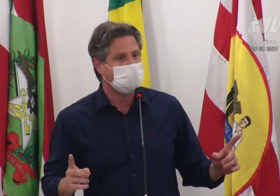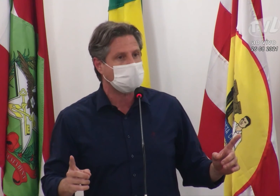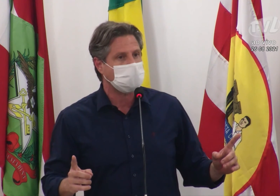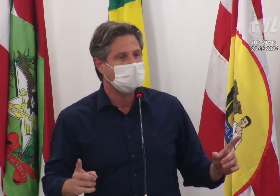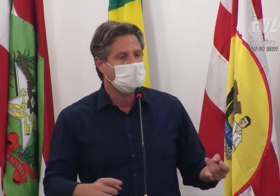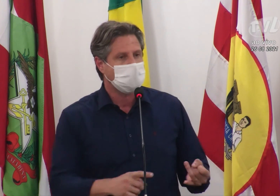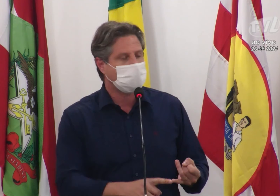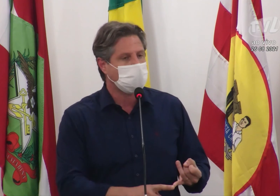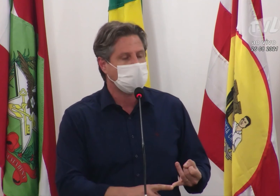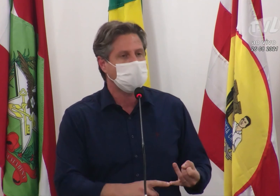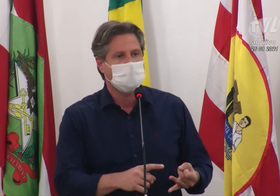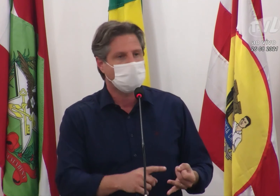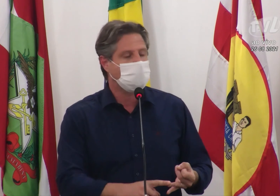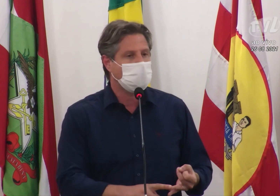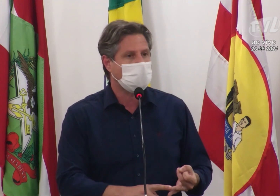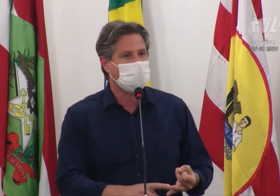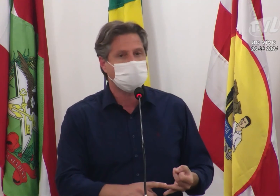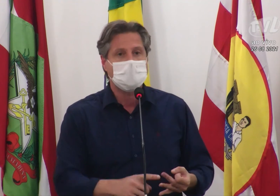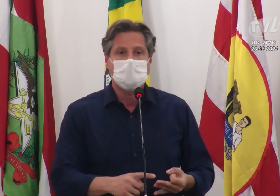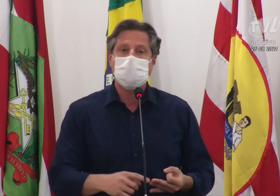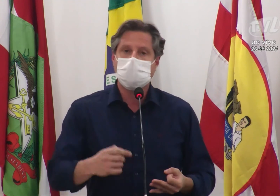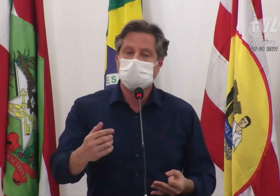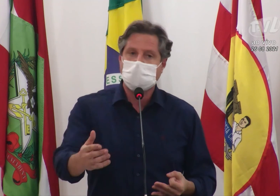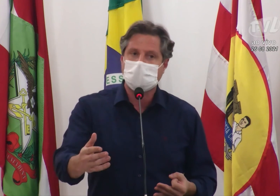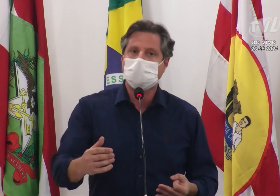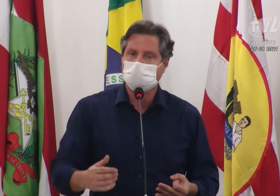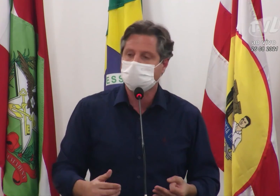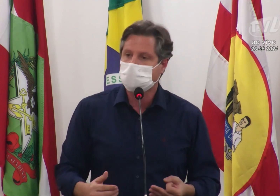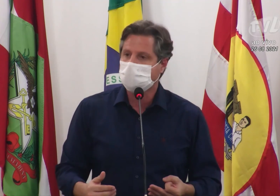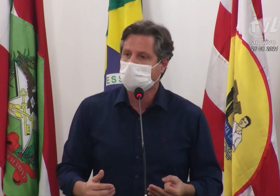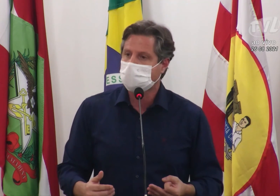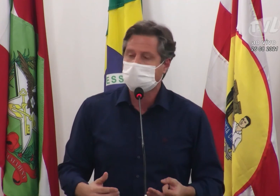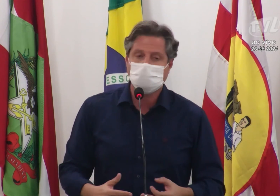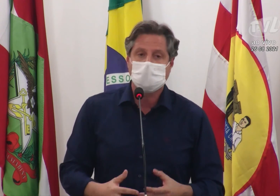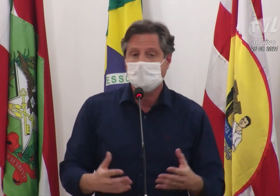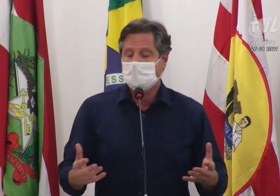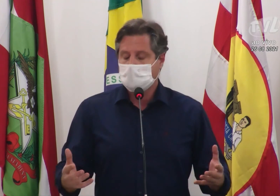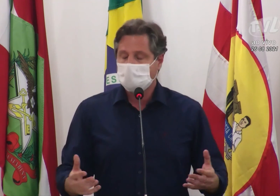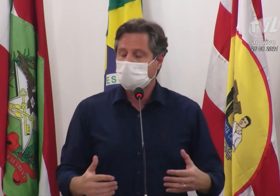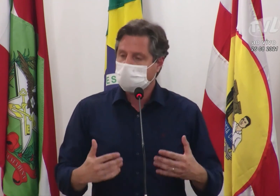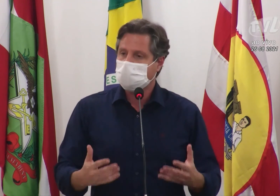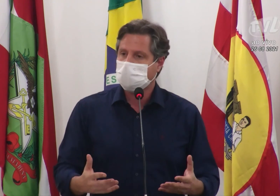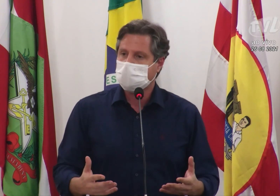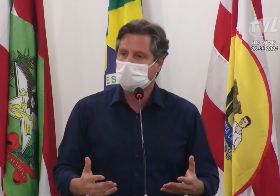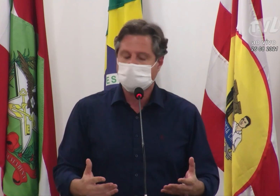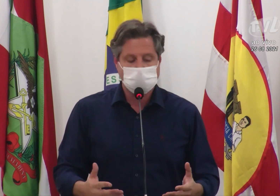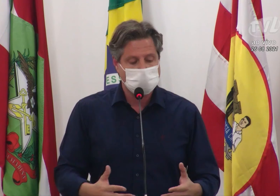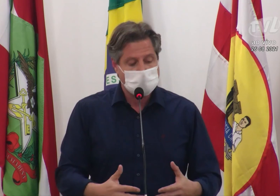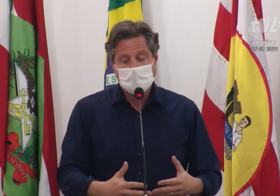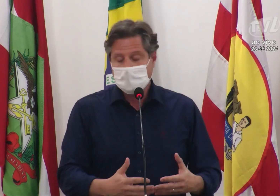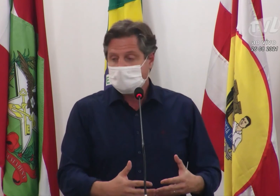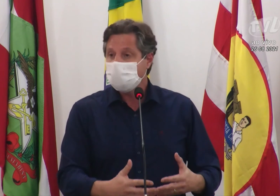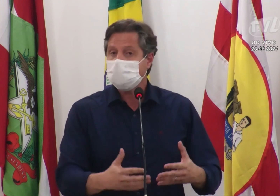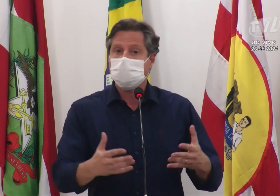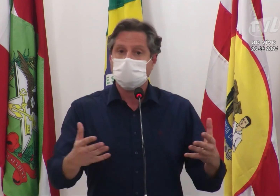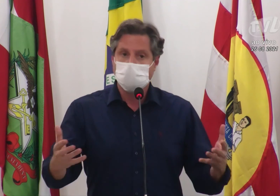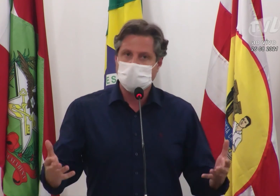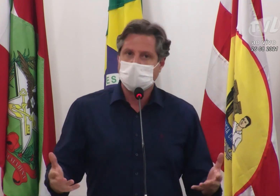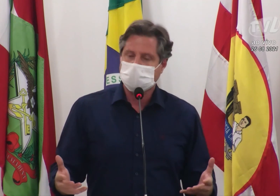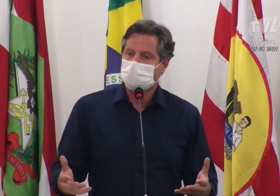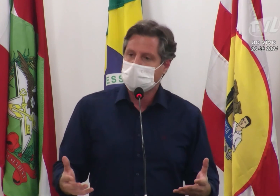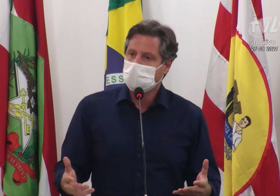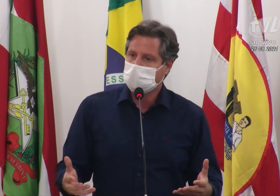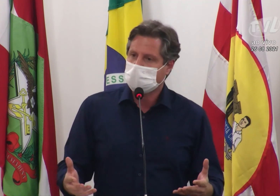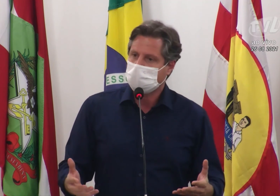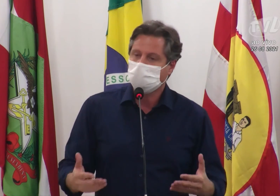das outras. Itajaí, Florianópolis, quando se fala lá em subsídio coletivo, para o transporte coletivo, não se discute